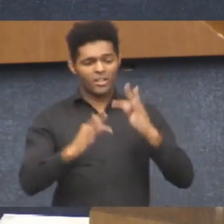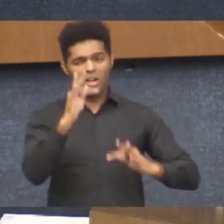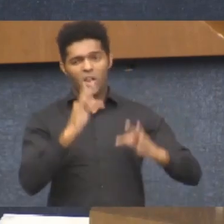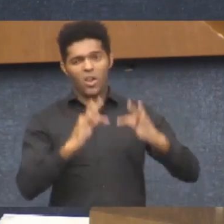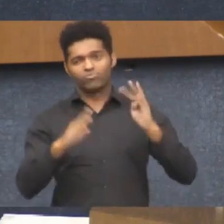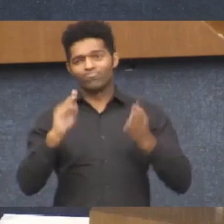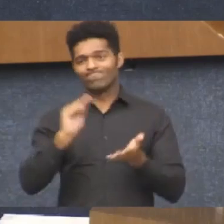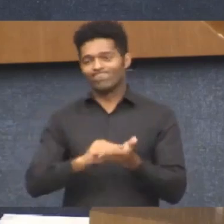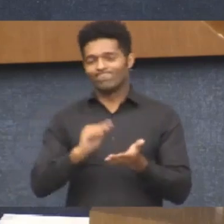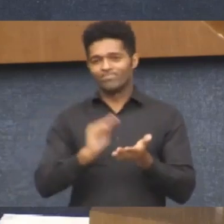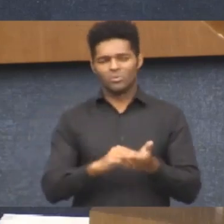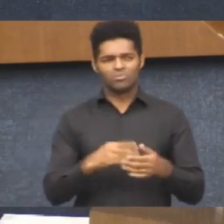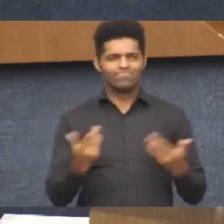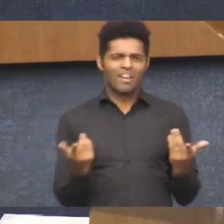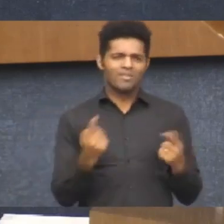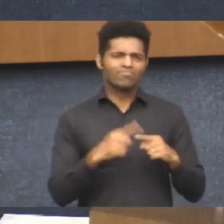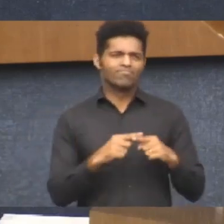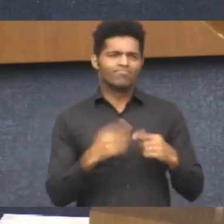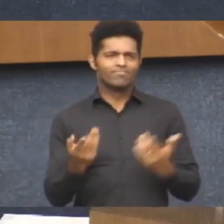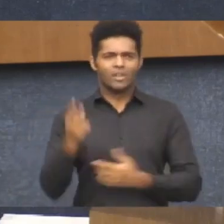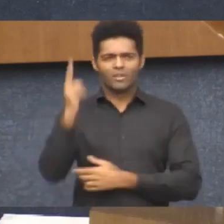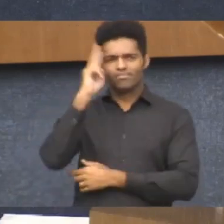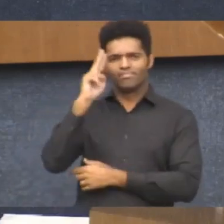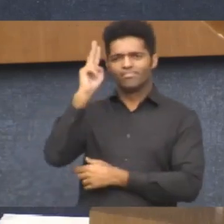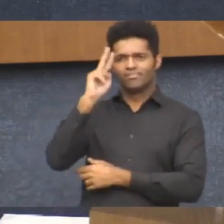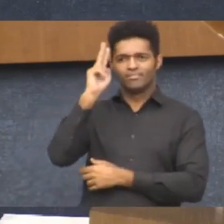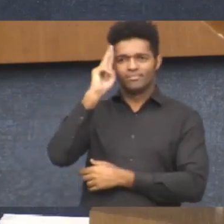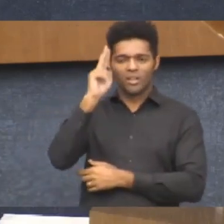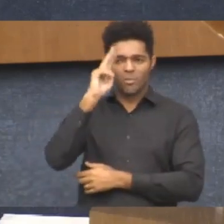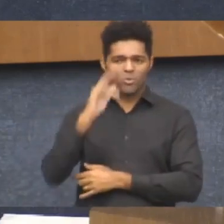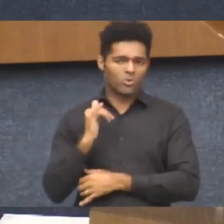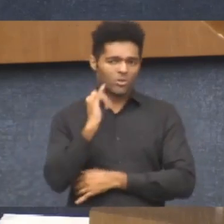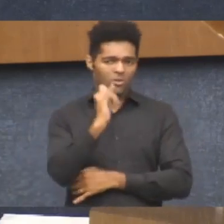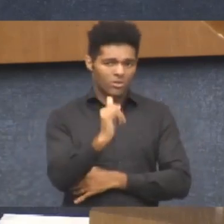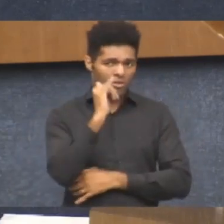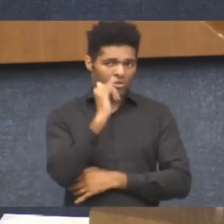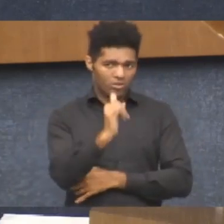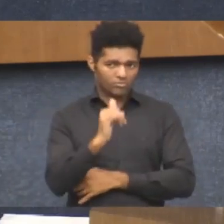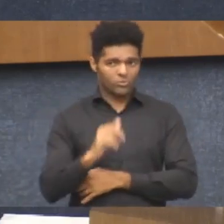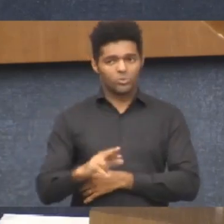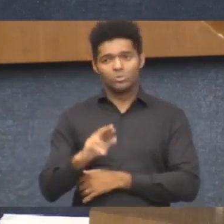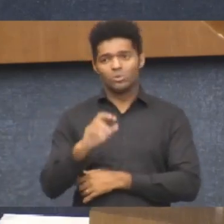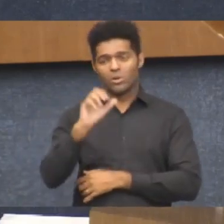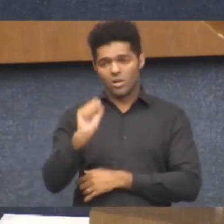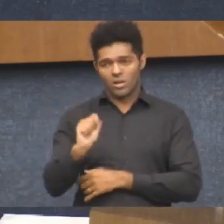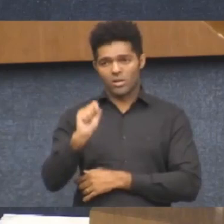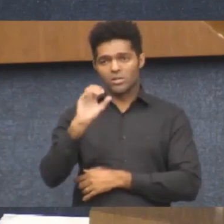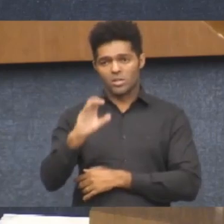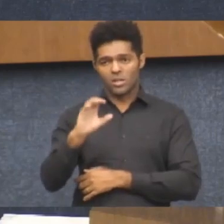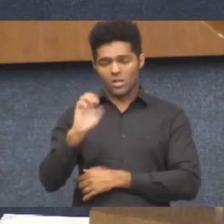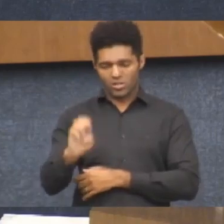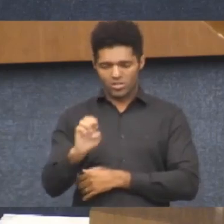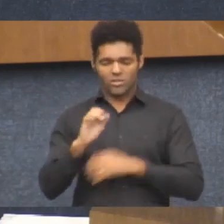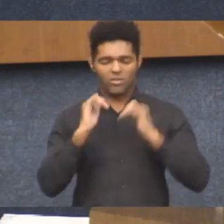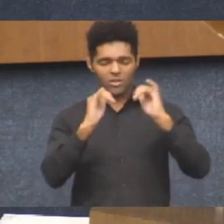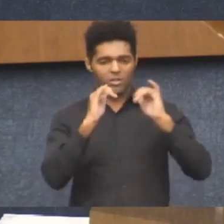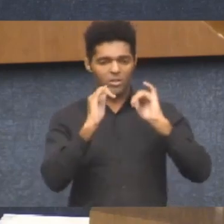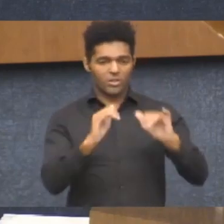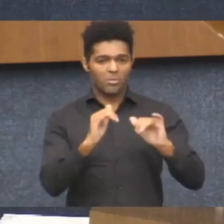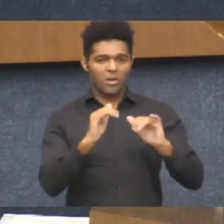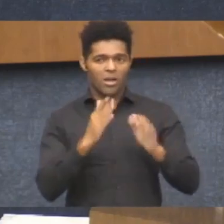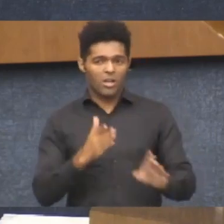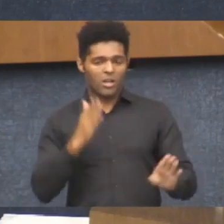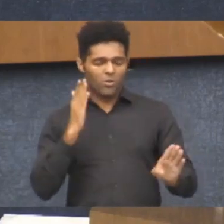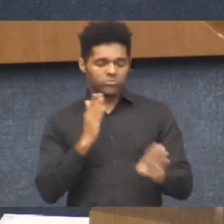me lembra, né, um relato de um ACS, né, falando que, para ele chegar na casa de um usuário, ele teve